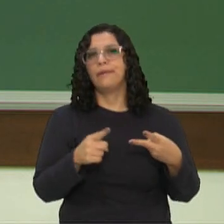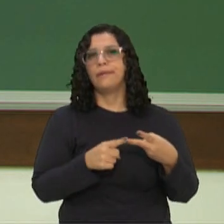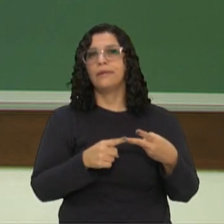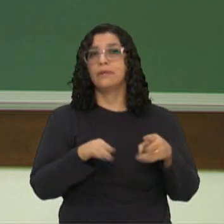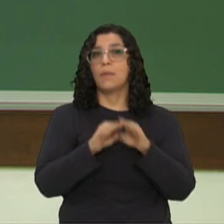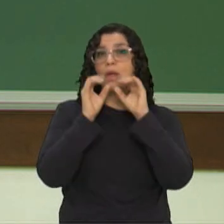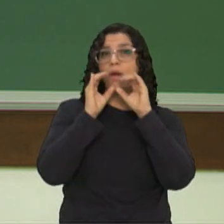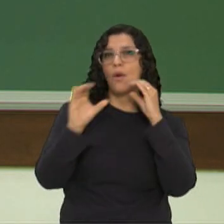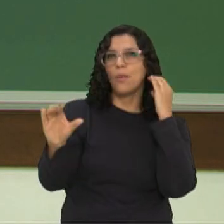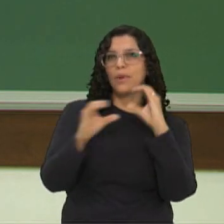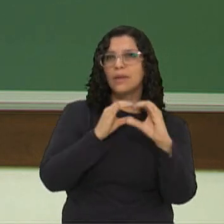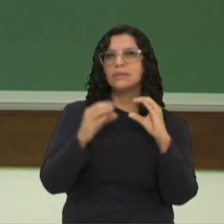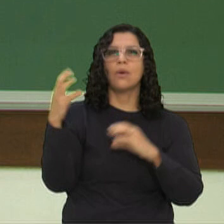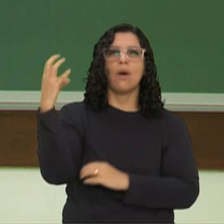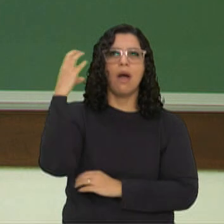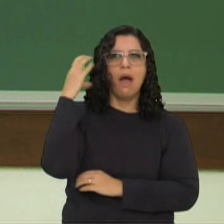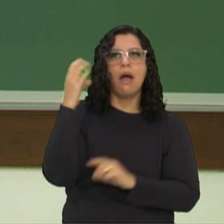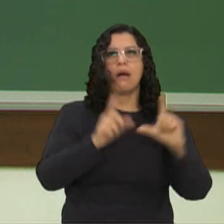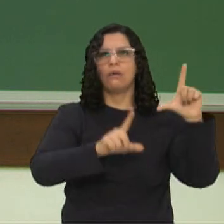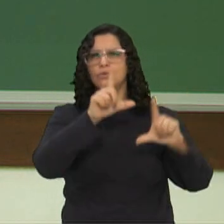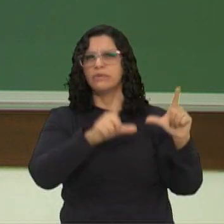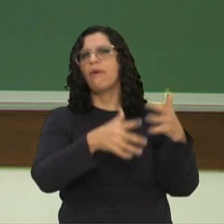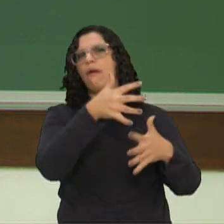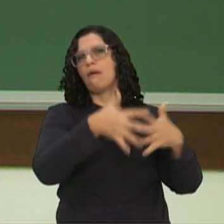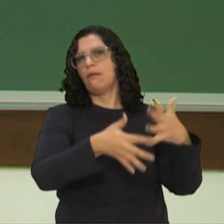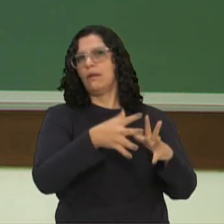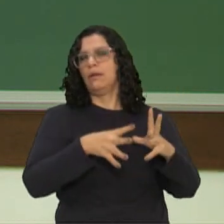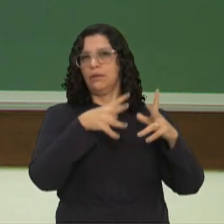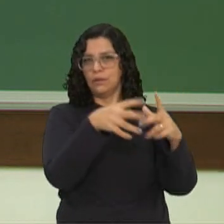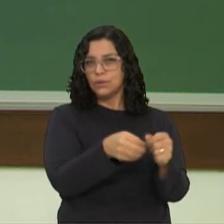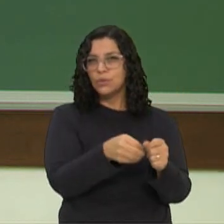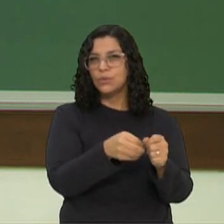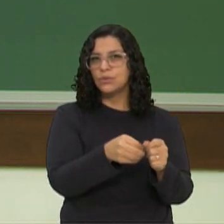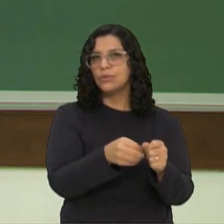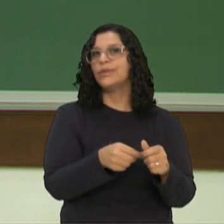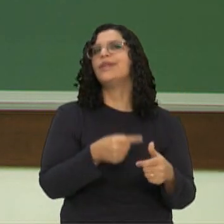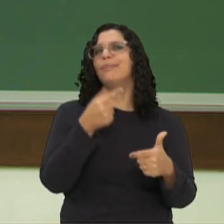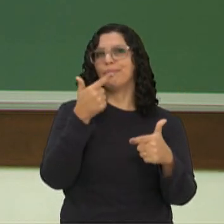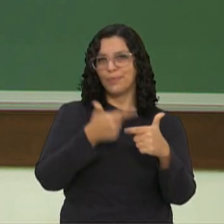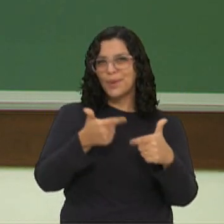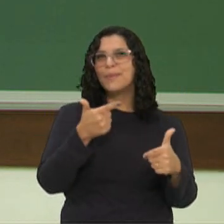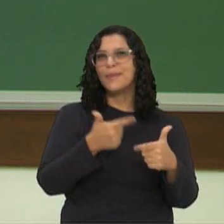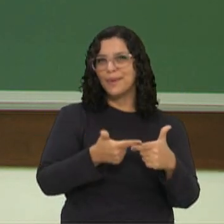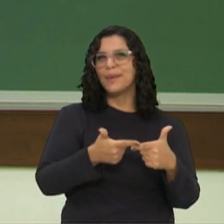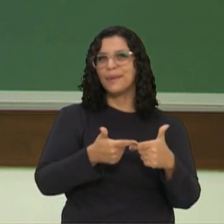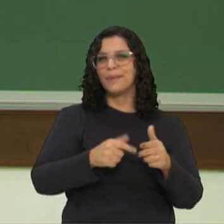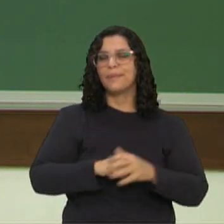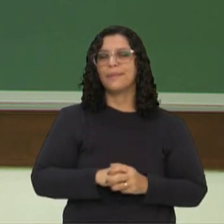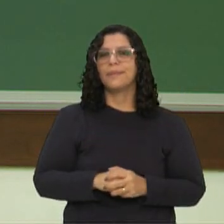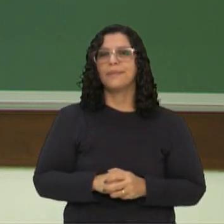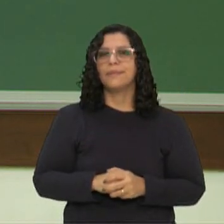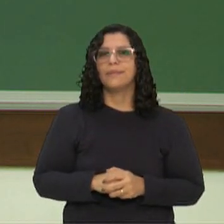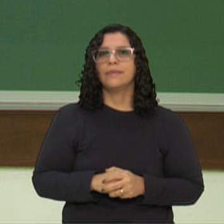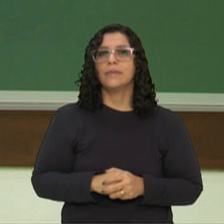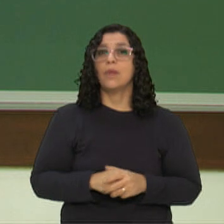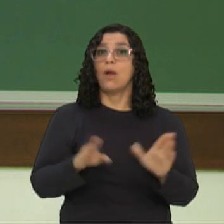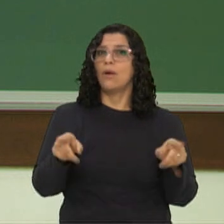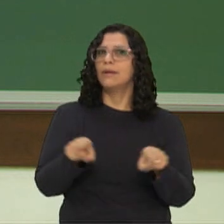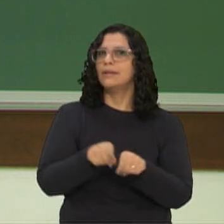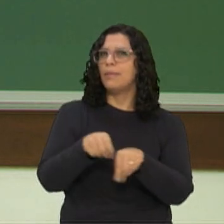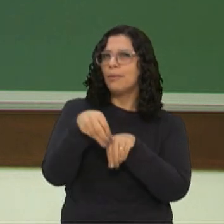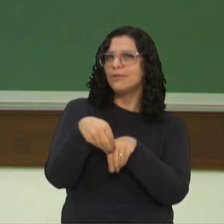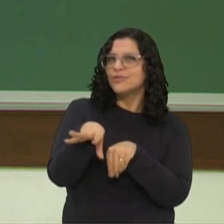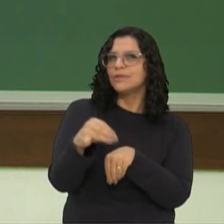de comunicação, rádio, TV, todos eles iriam ficar comprometidos o seu funcionamento. Então, aí, mais